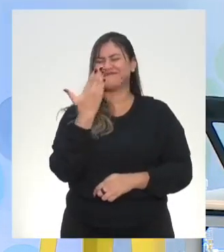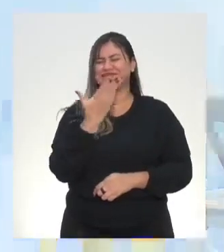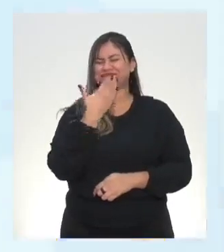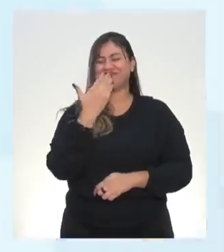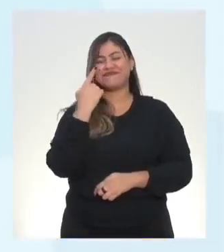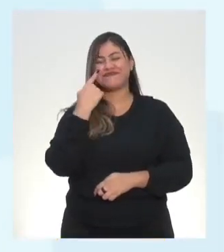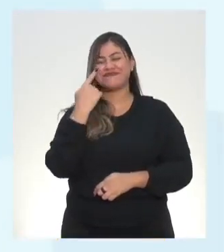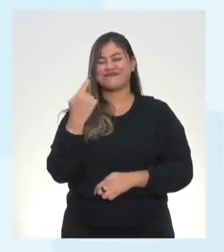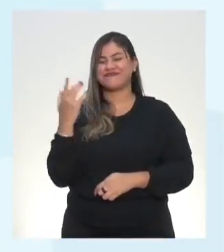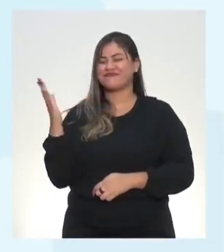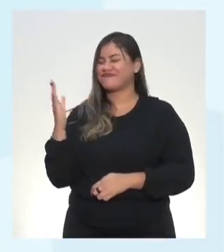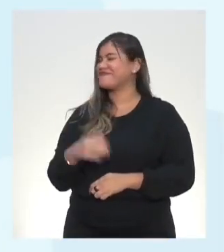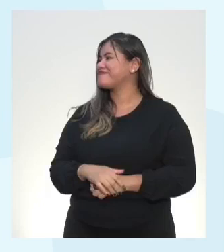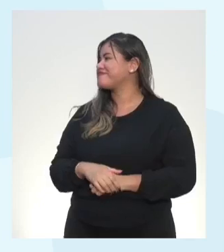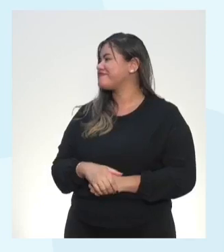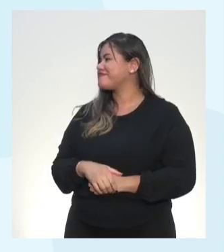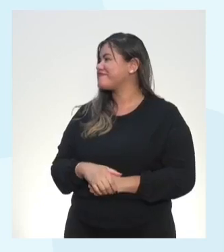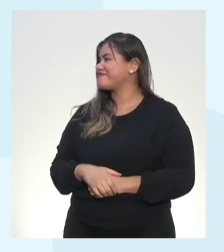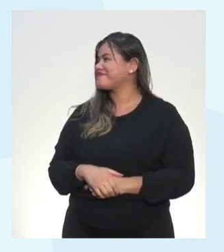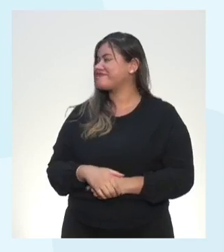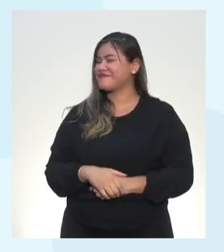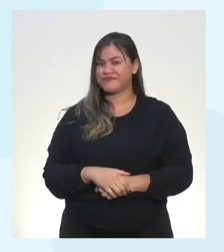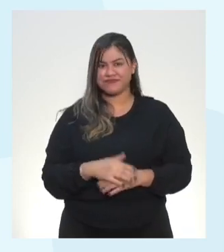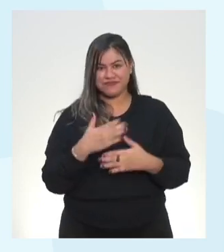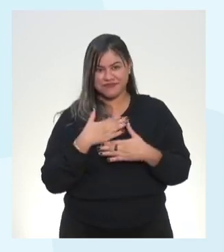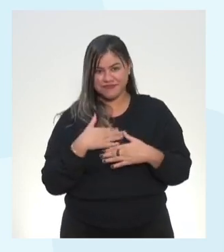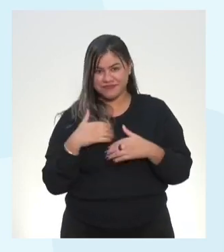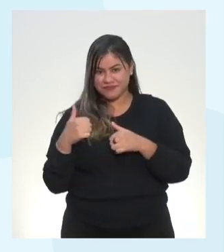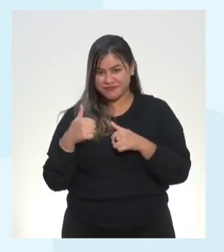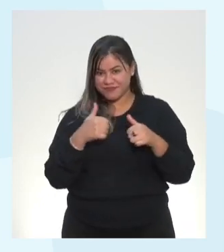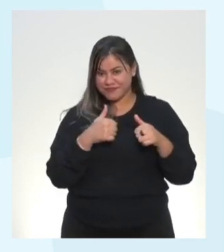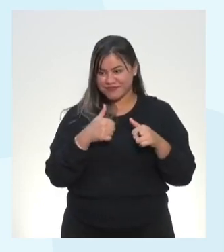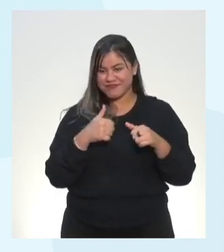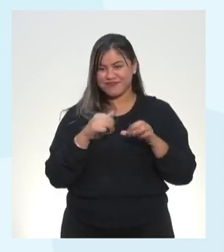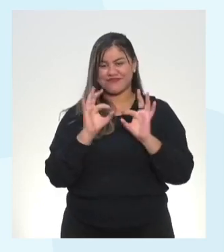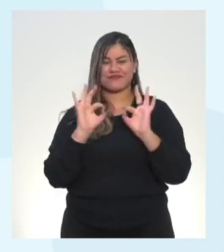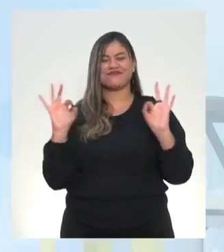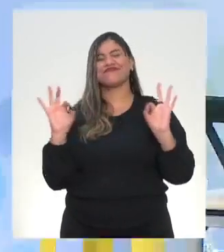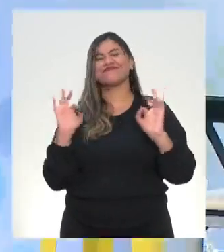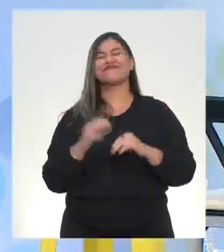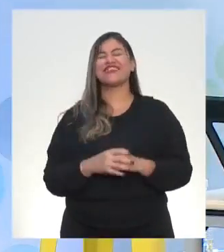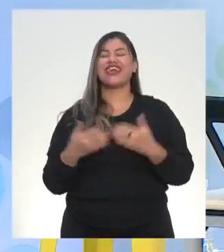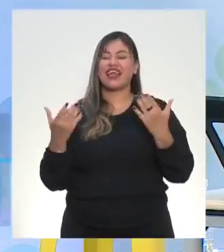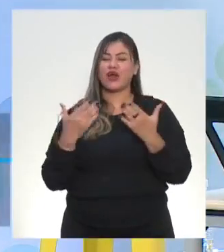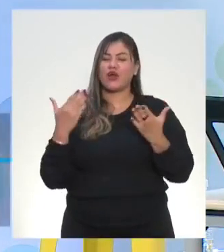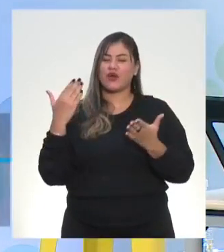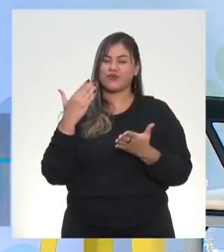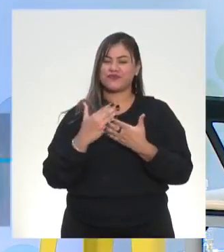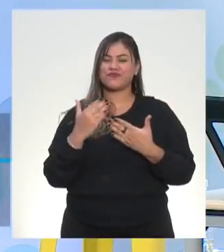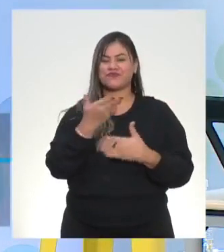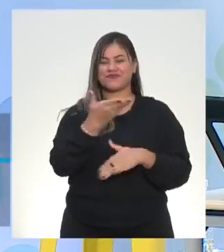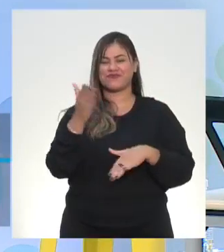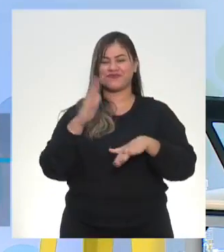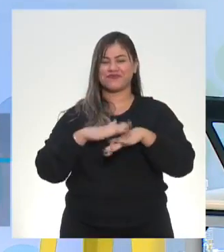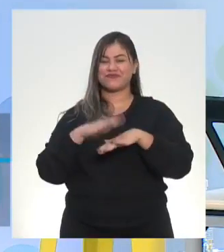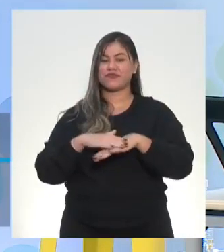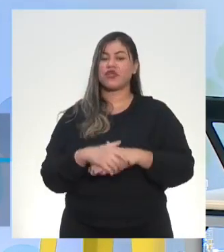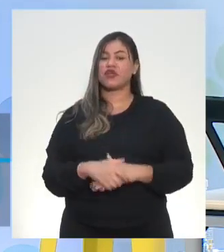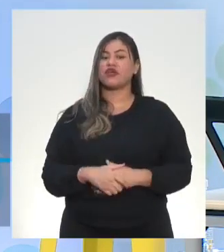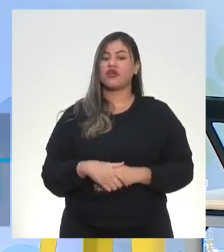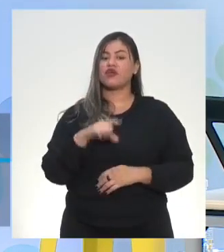medida. Correto, pessoal? Muito bem. Então, observe o nosso exemplo. Encontre o perímetro da